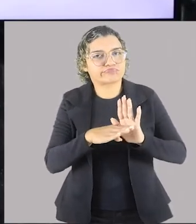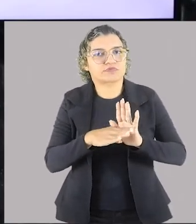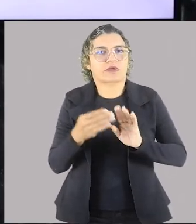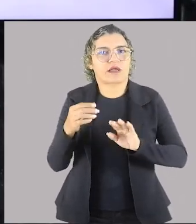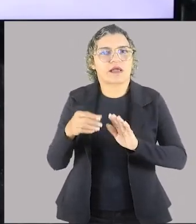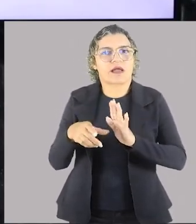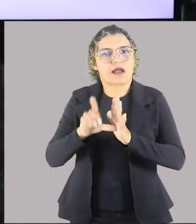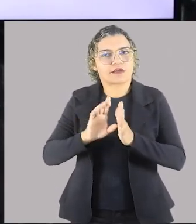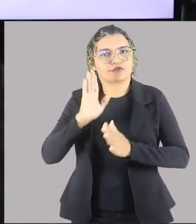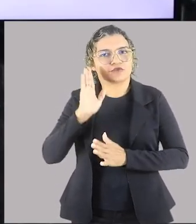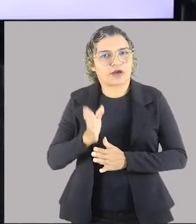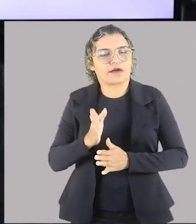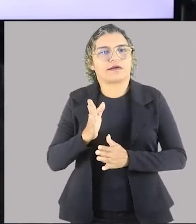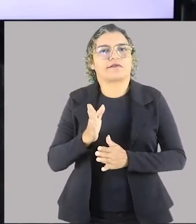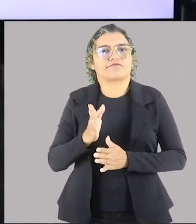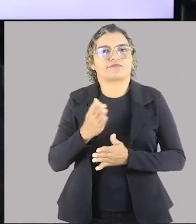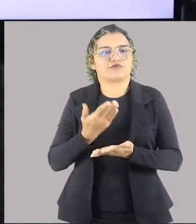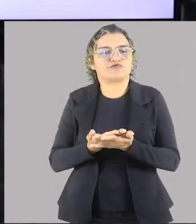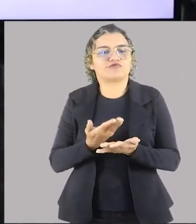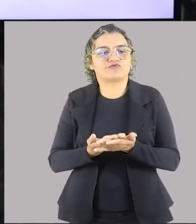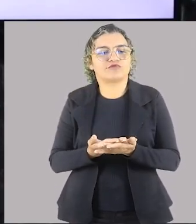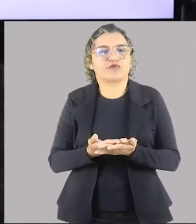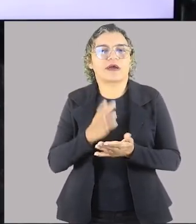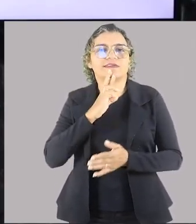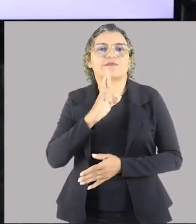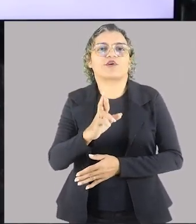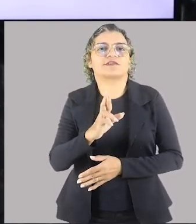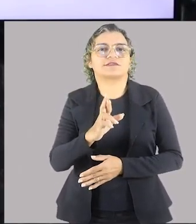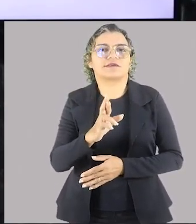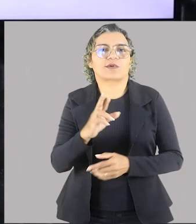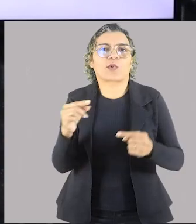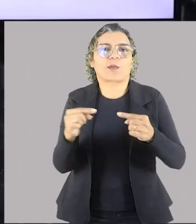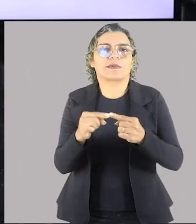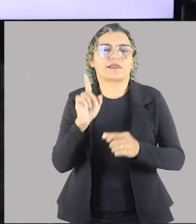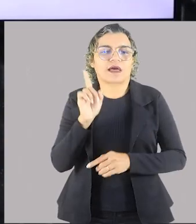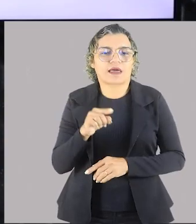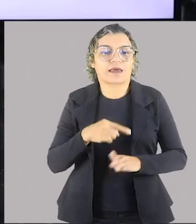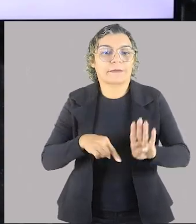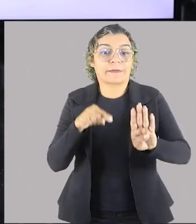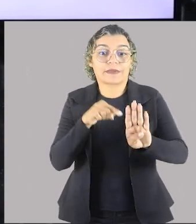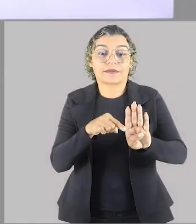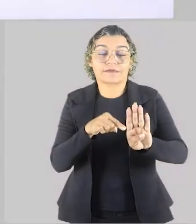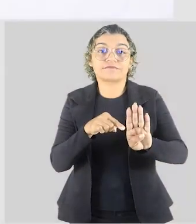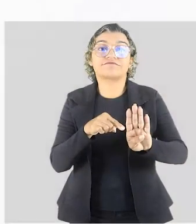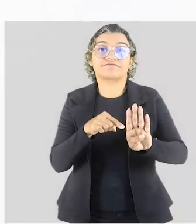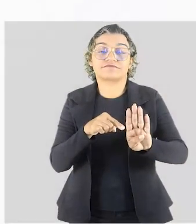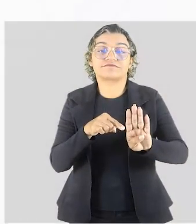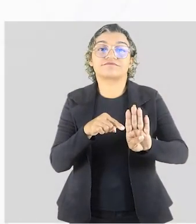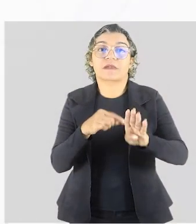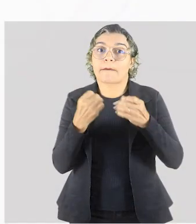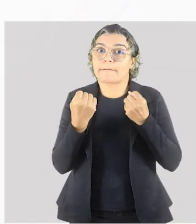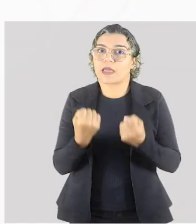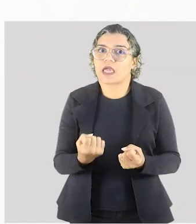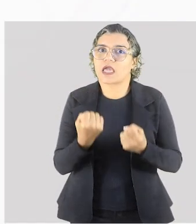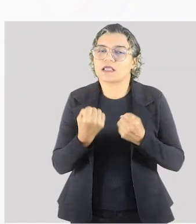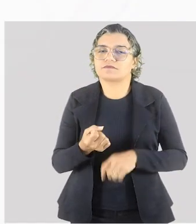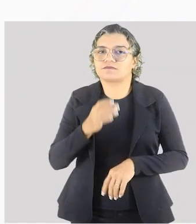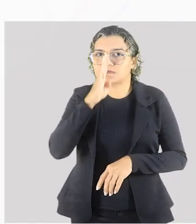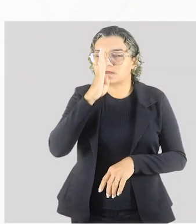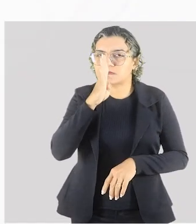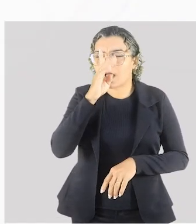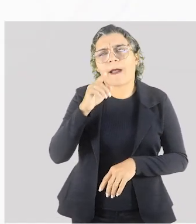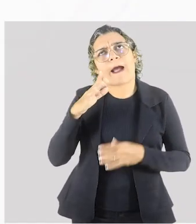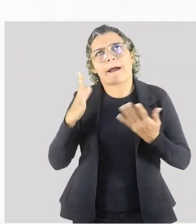já conversou hoje, a resposta correta é o quê? Letra B, excesso de peso. A professor Marcelo falou